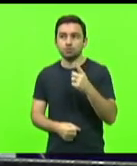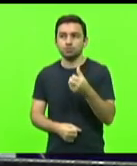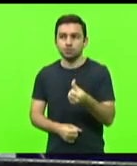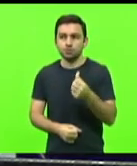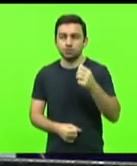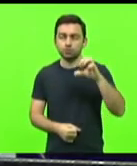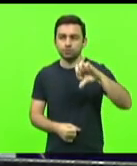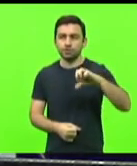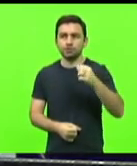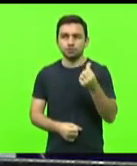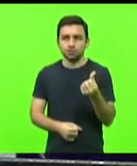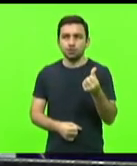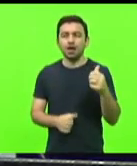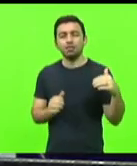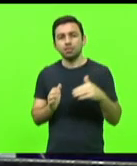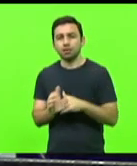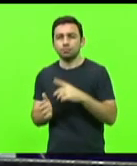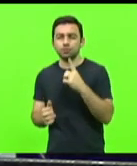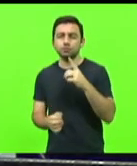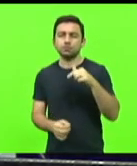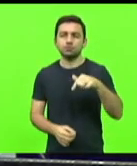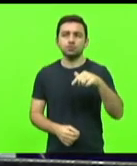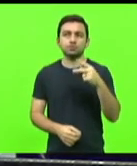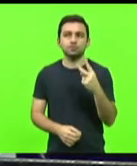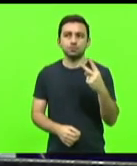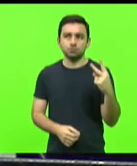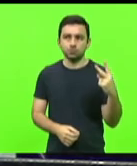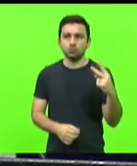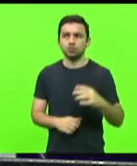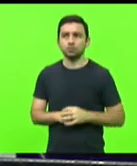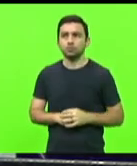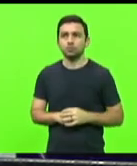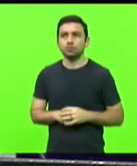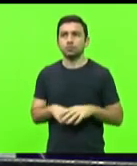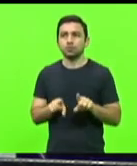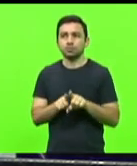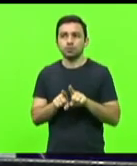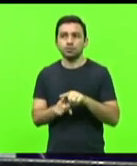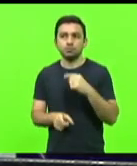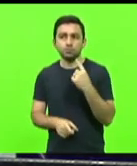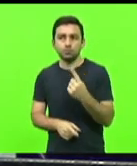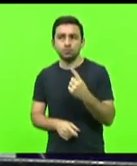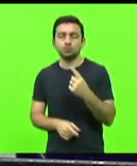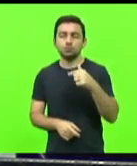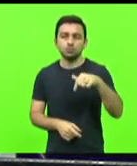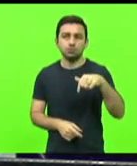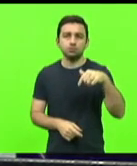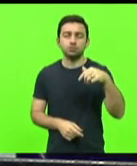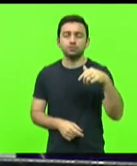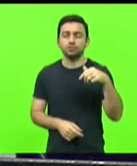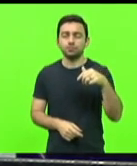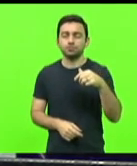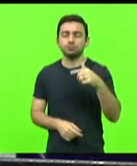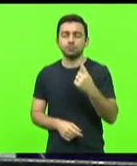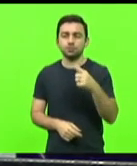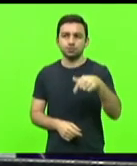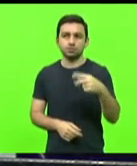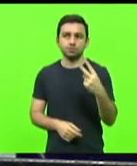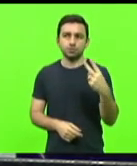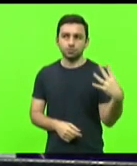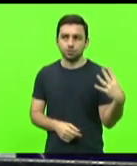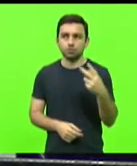a 1.722 e 1.724-2021 e